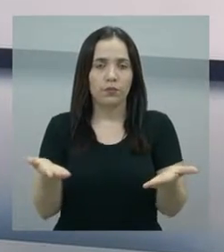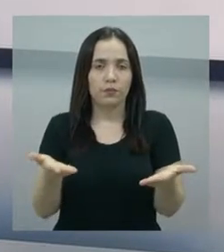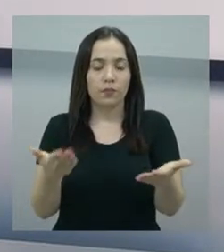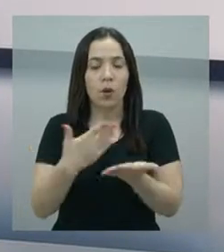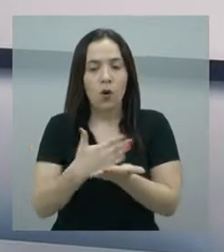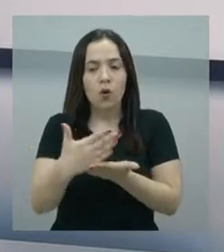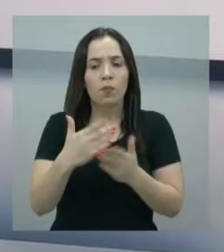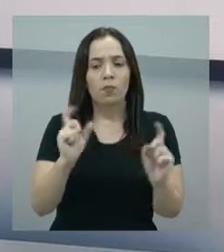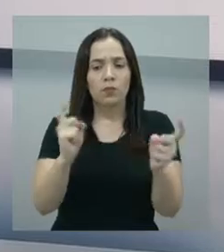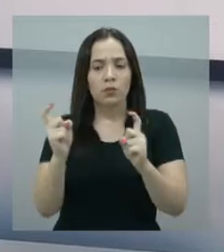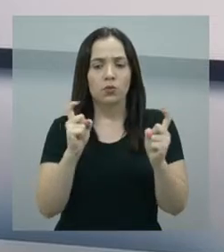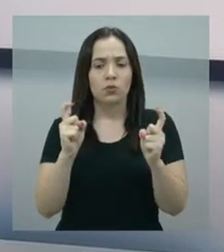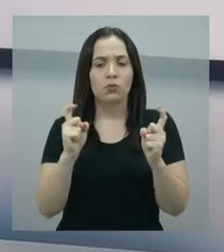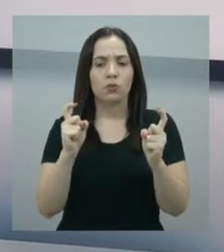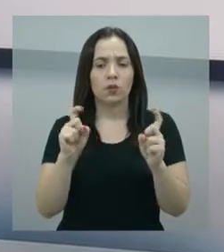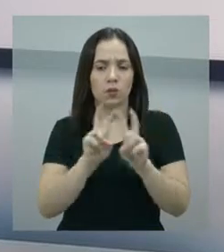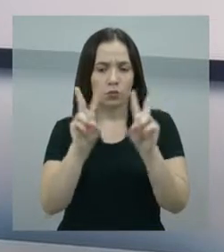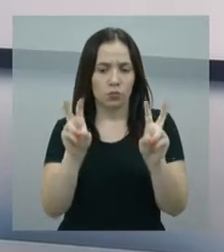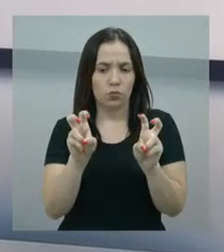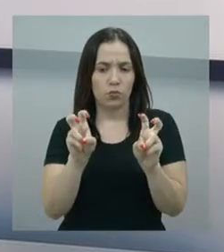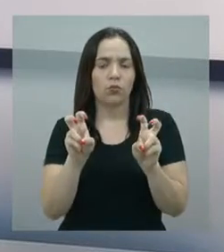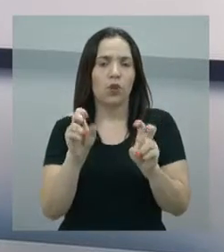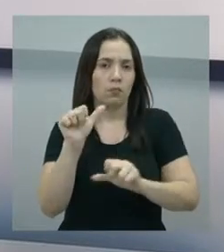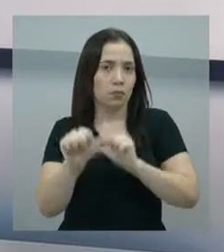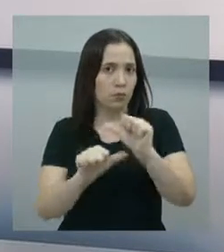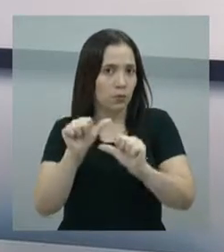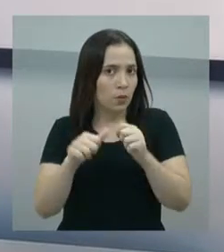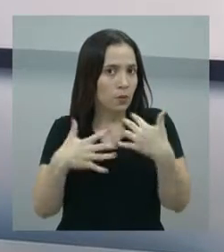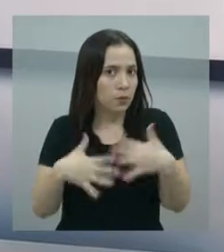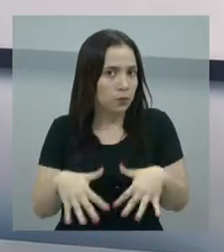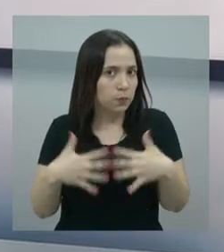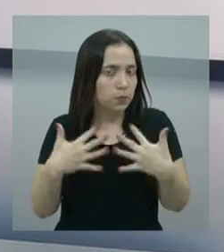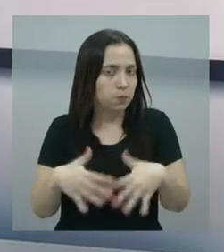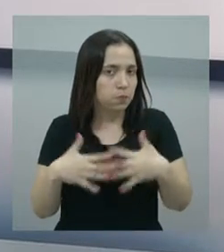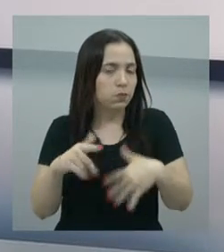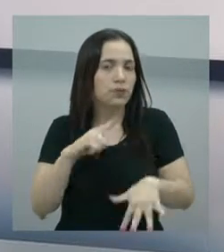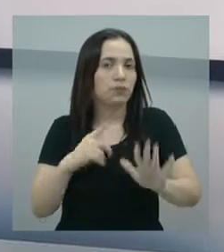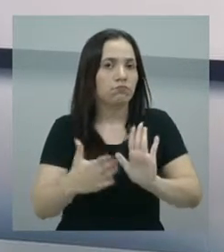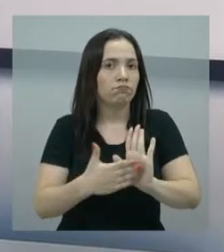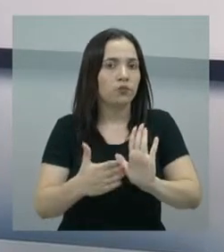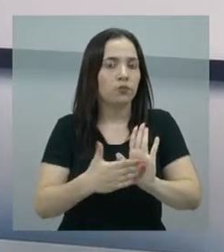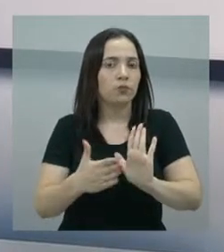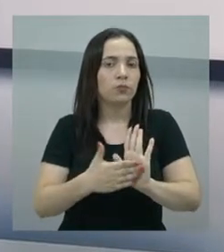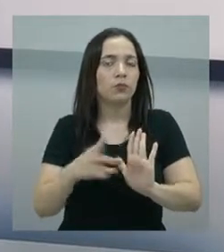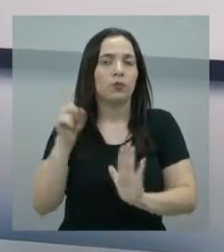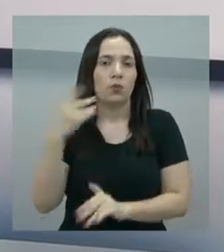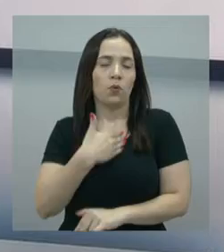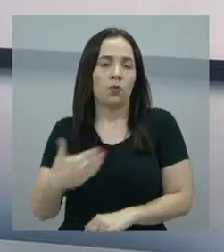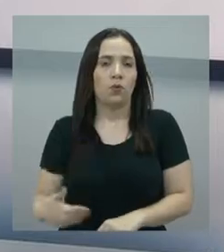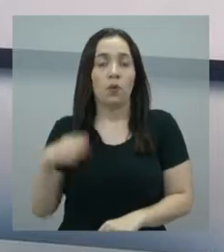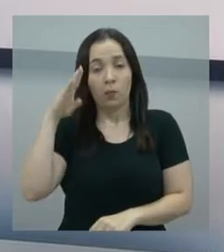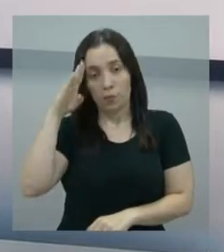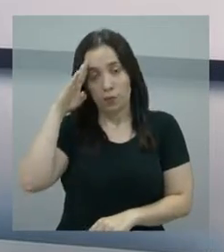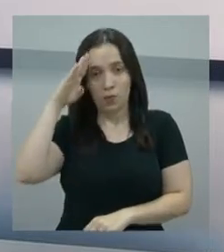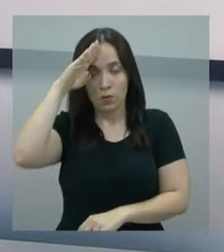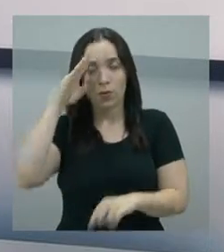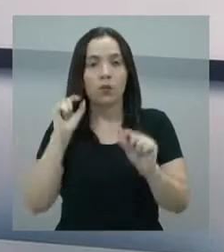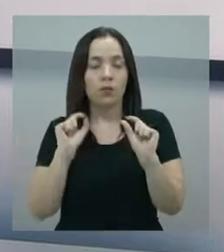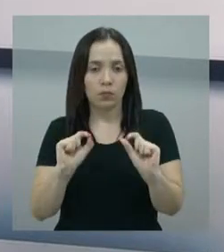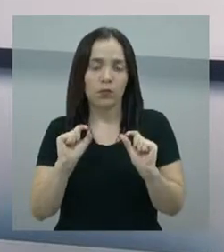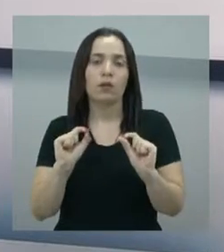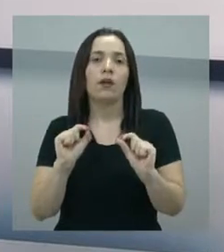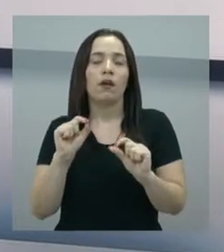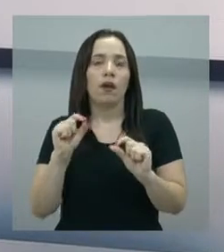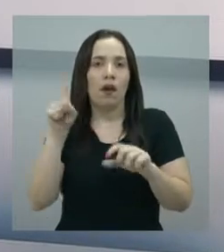inicia-se uma discussão nacional de um pacote grande de mudanças que está sendo proposto pelo governo Bolsonaro, que estará em análise